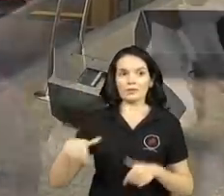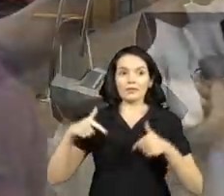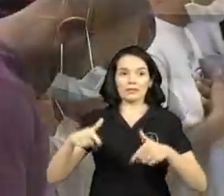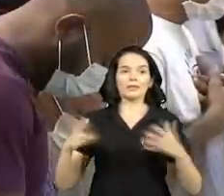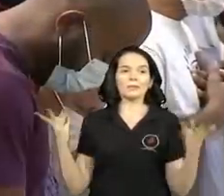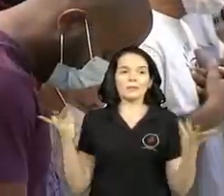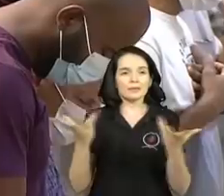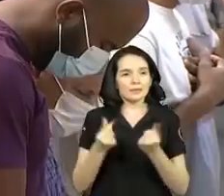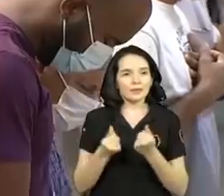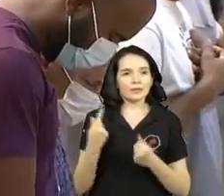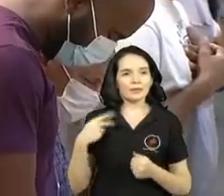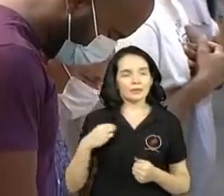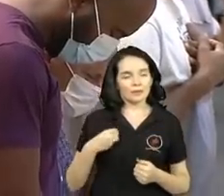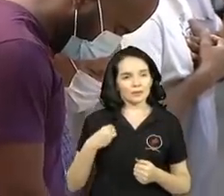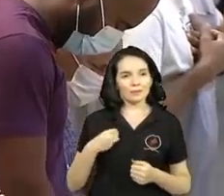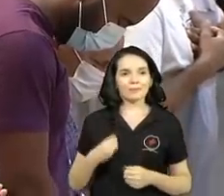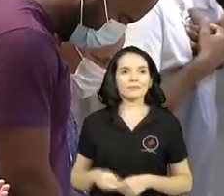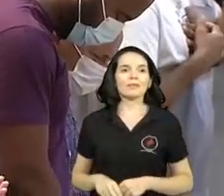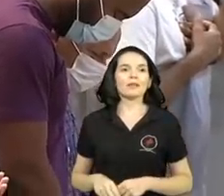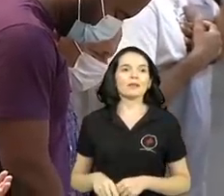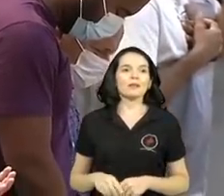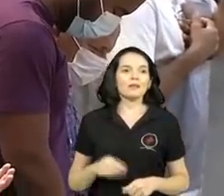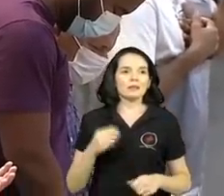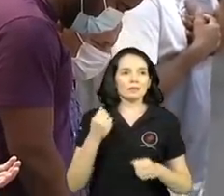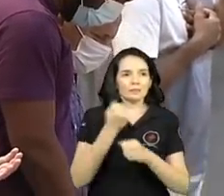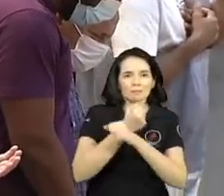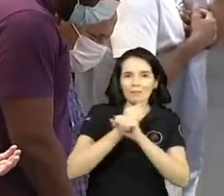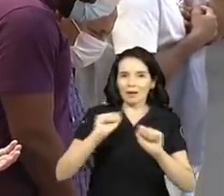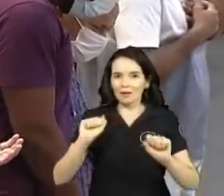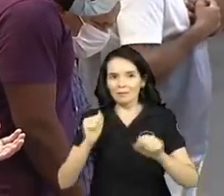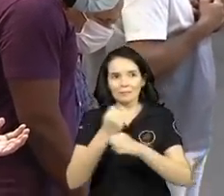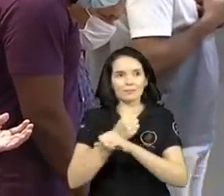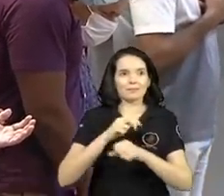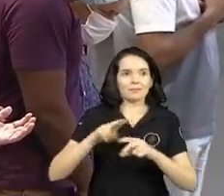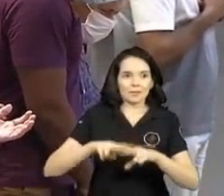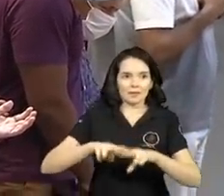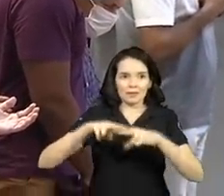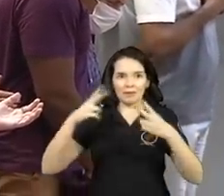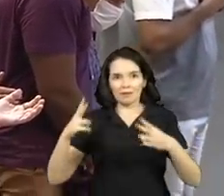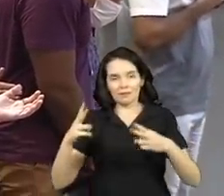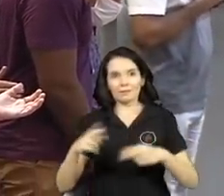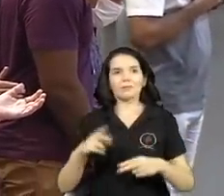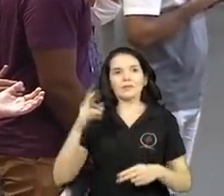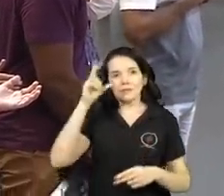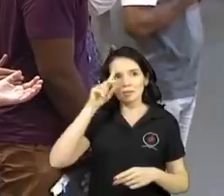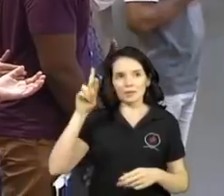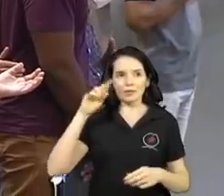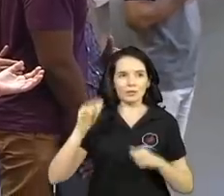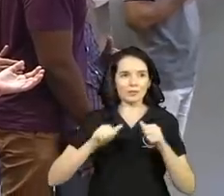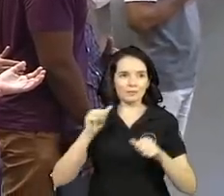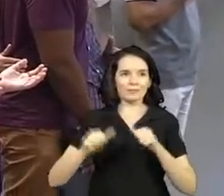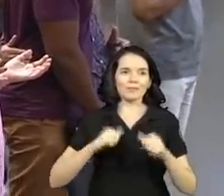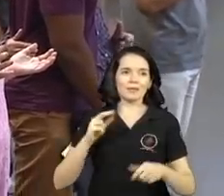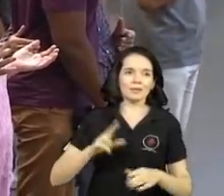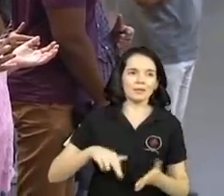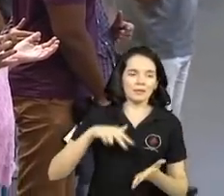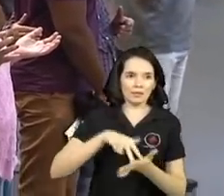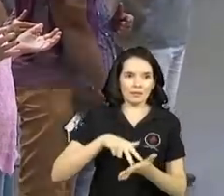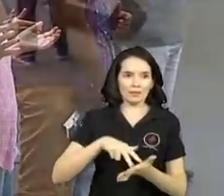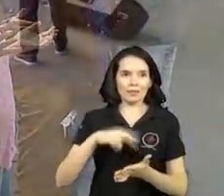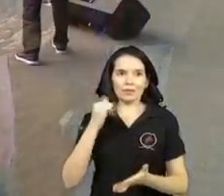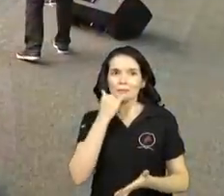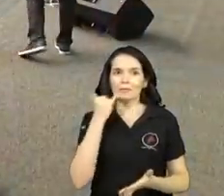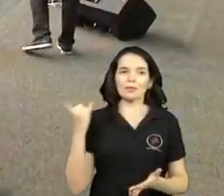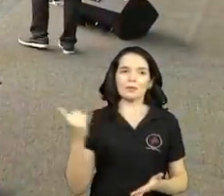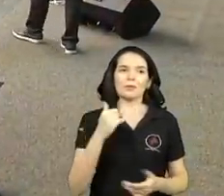sua vida, que cadeias estão sendo quebradas, que o Senhor te restaura, te levanta, te perdoa, muda